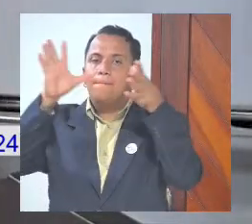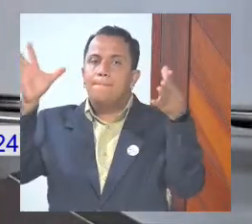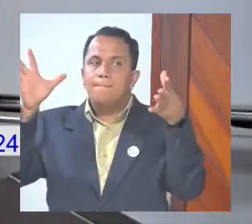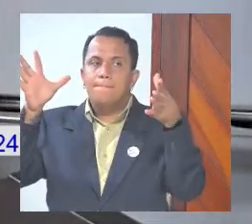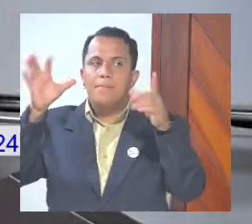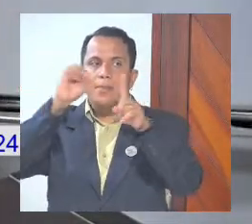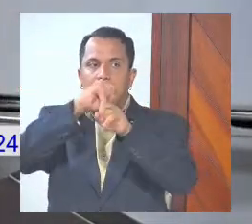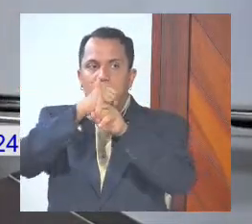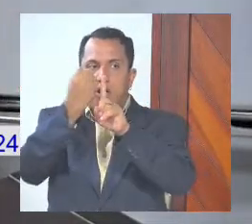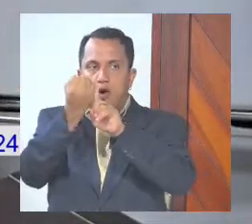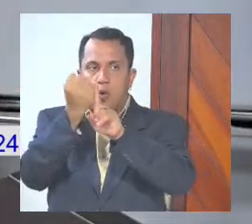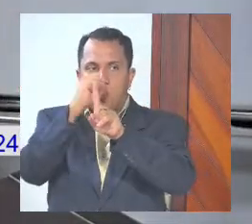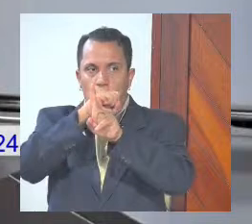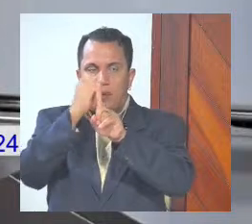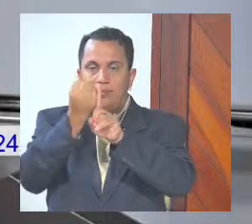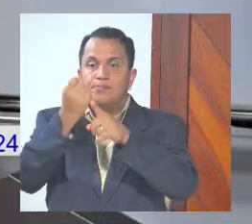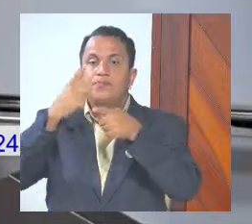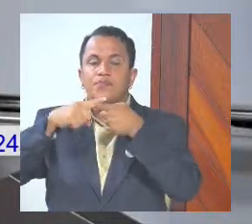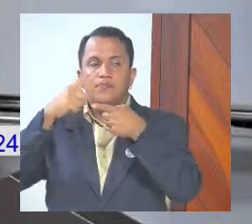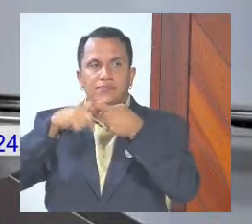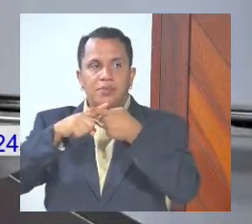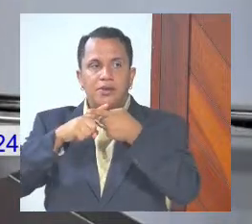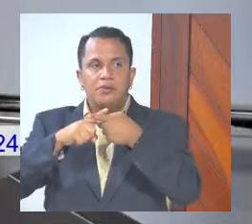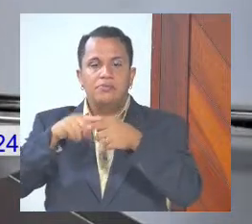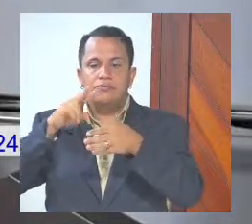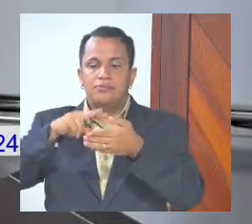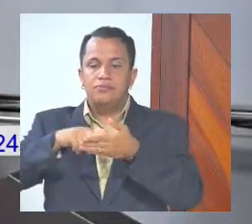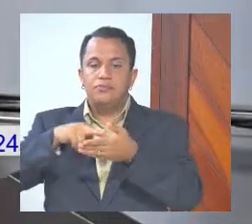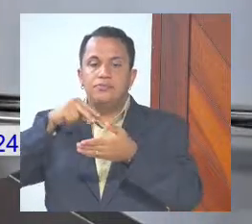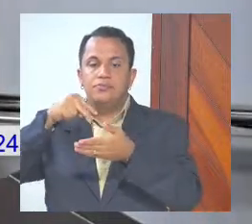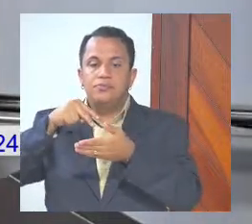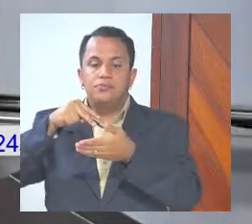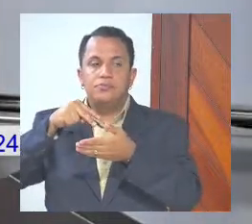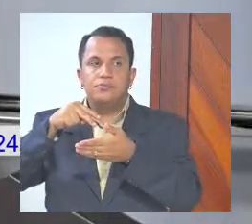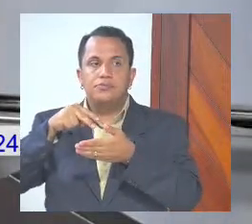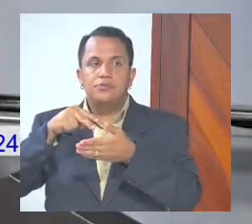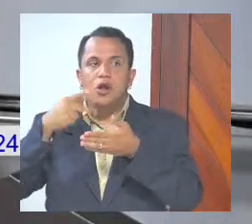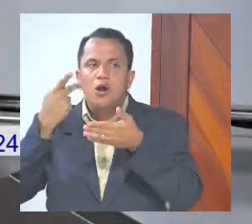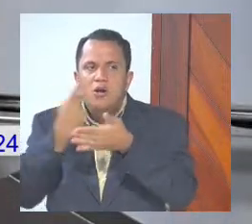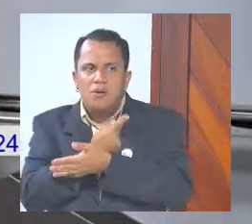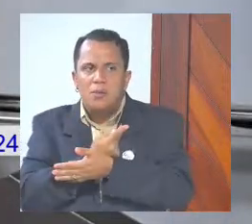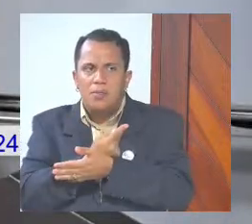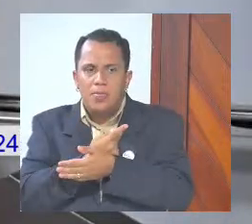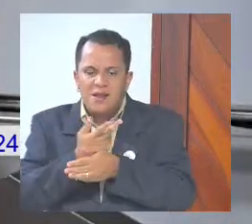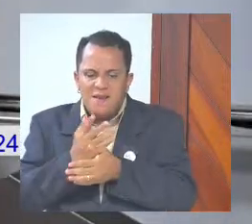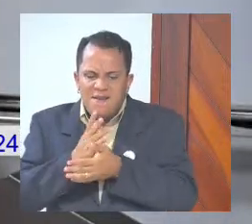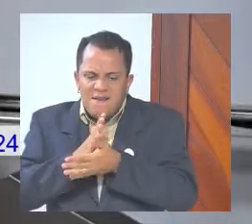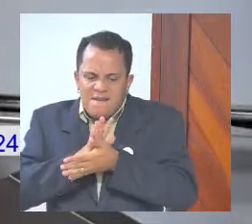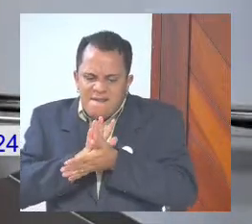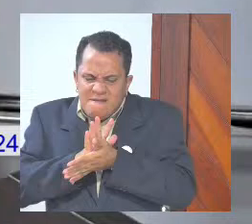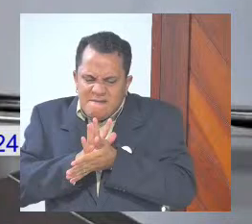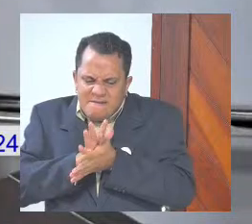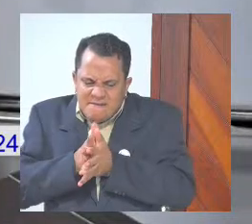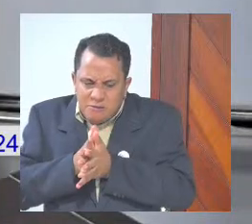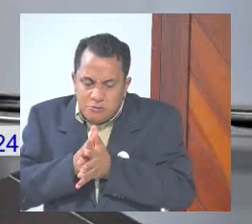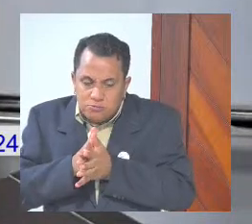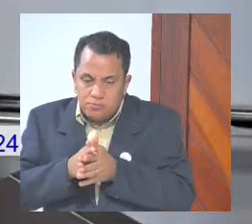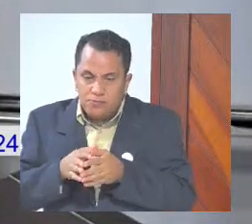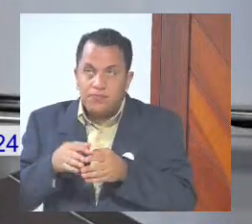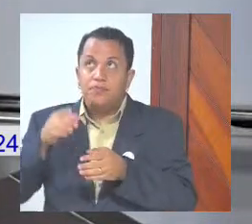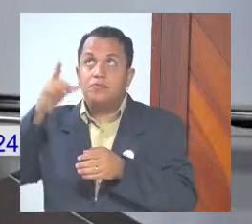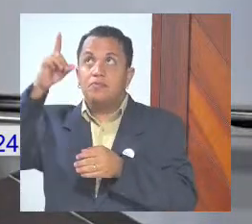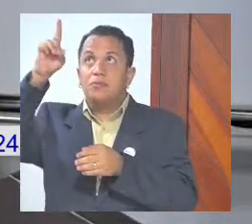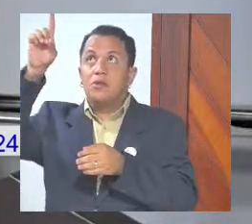social. Porque quando se levanta o caos e a opressão, é que